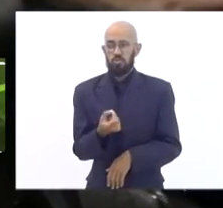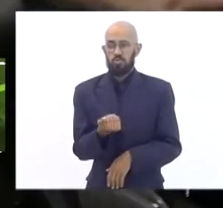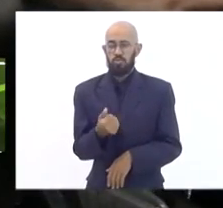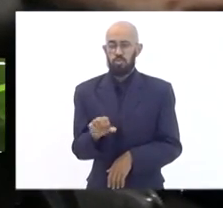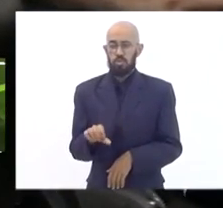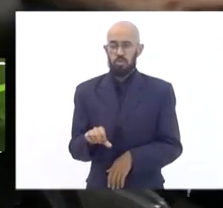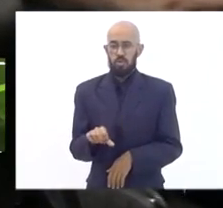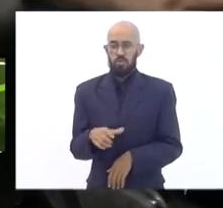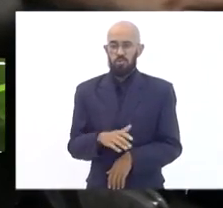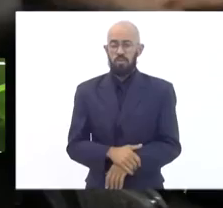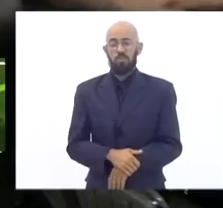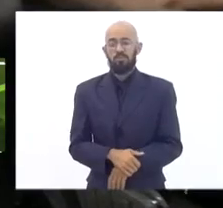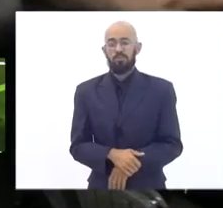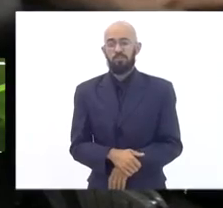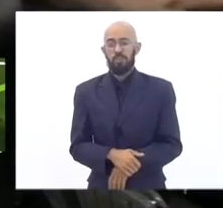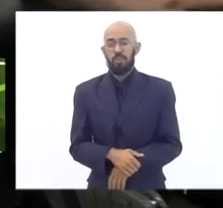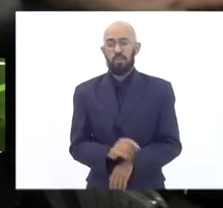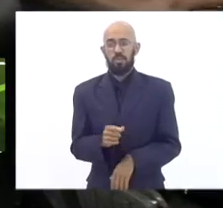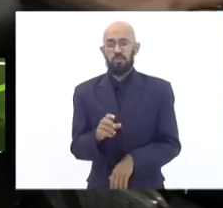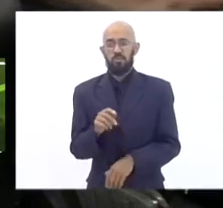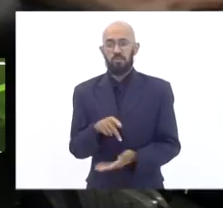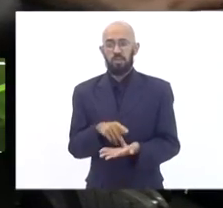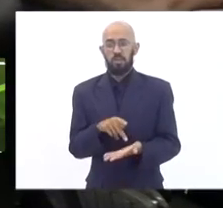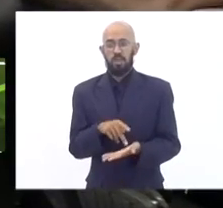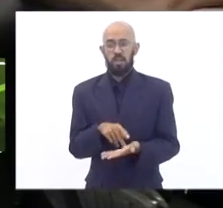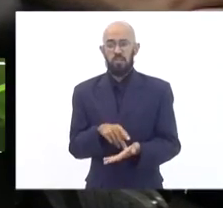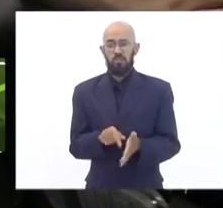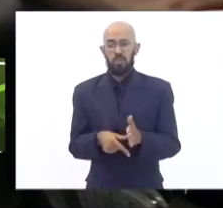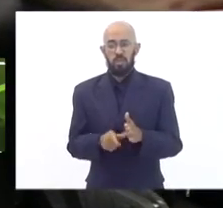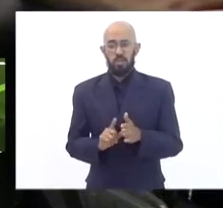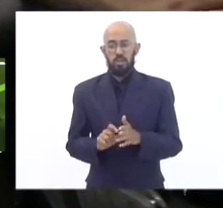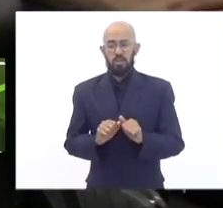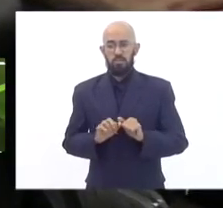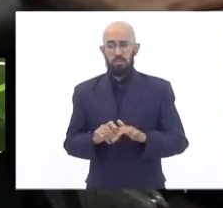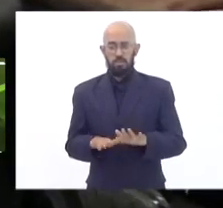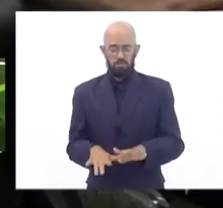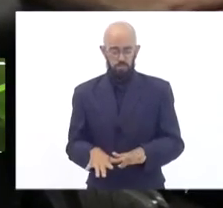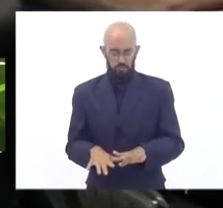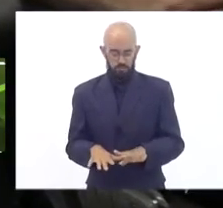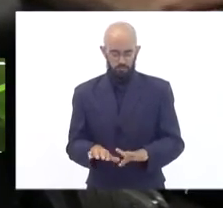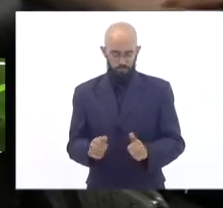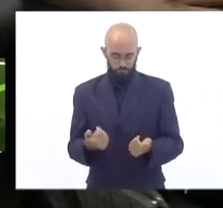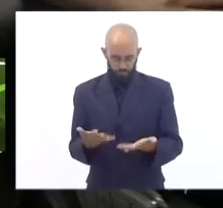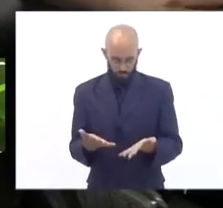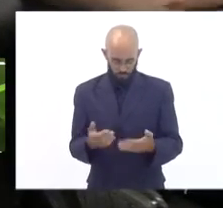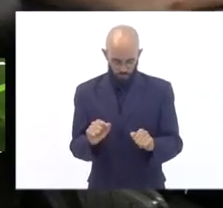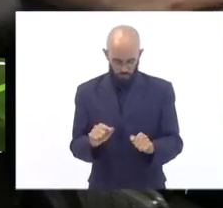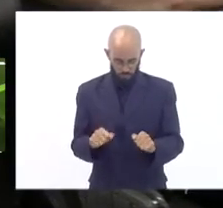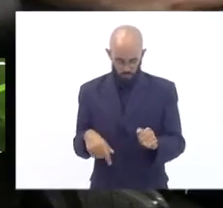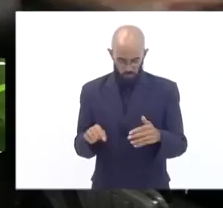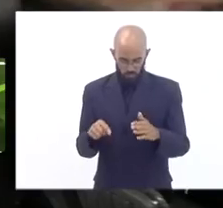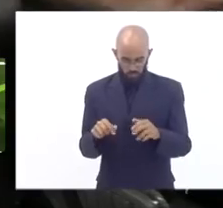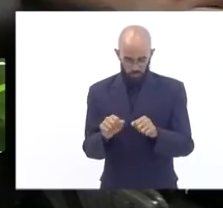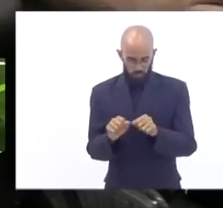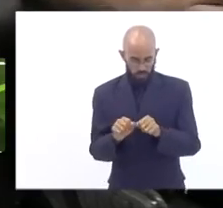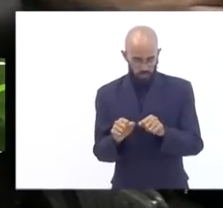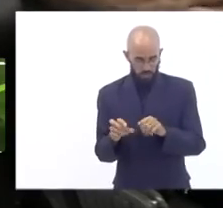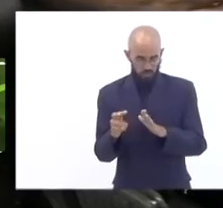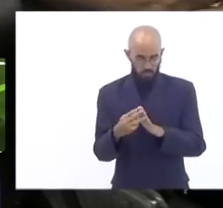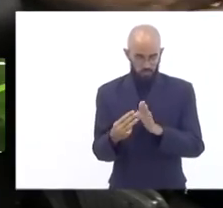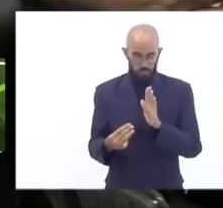foram, na verdade, balanços de um período pré-pandemia, né? Então, isso chegou-se a uma metodologia, né?